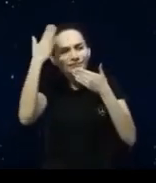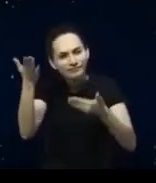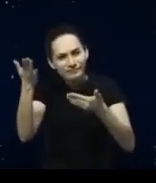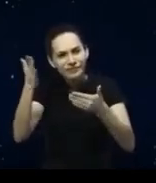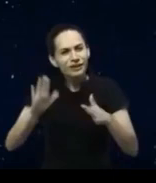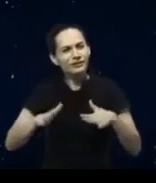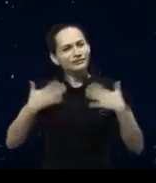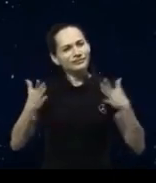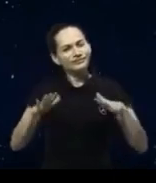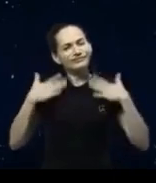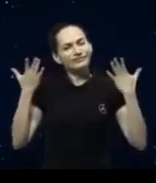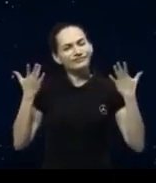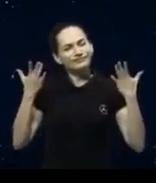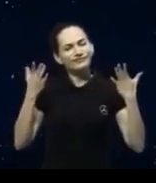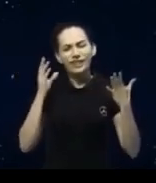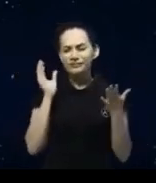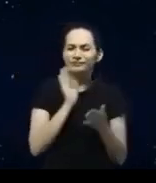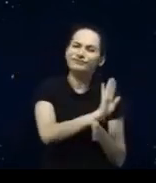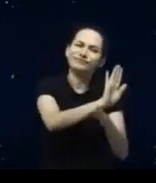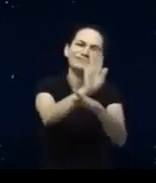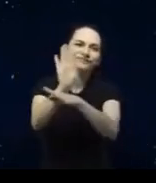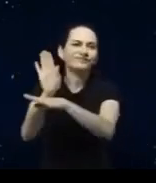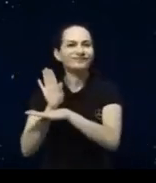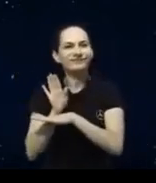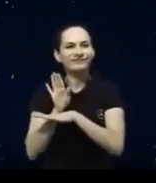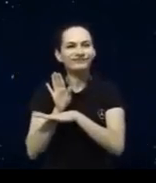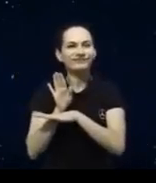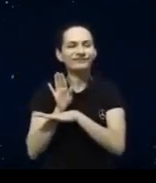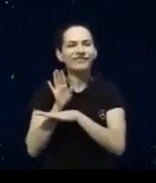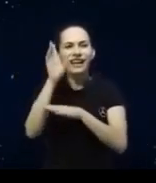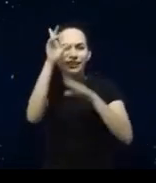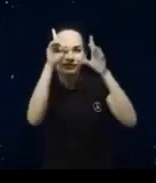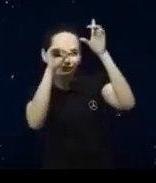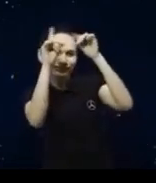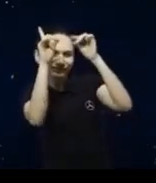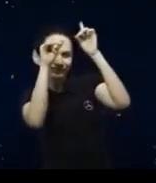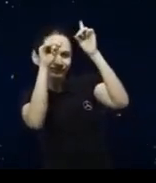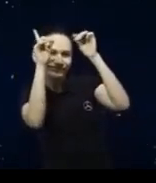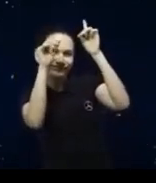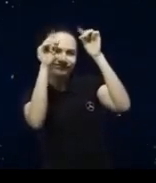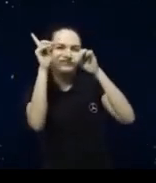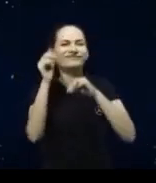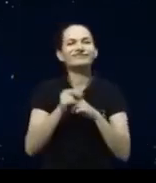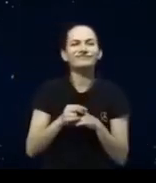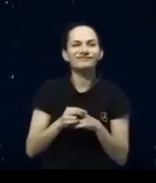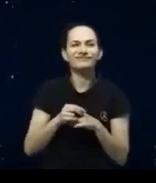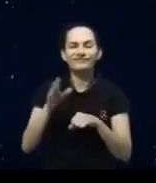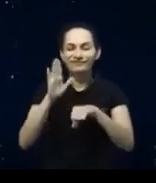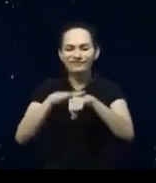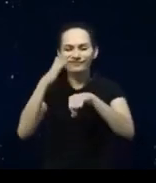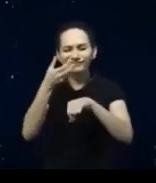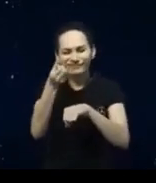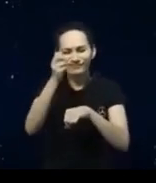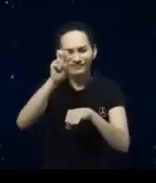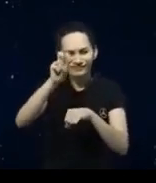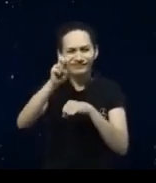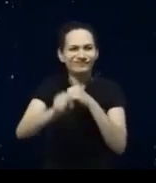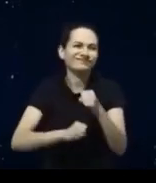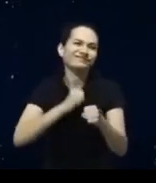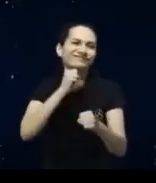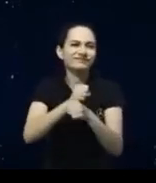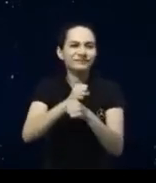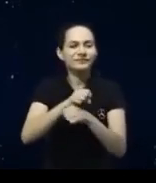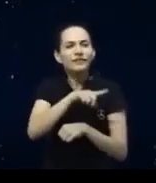your passion and your contribution to the three-pointed stars over 65 years. You have been